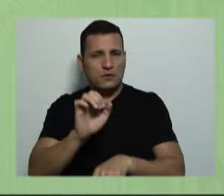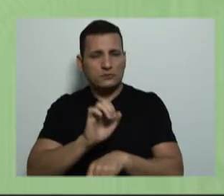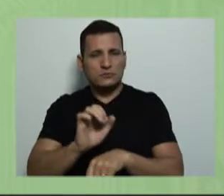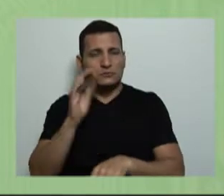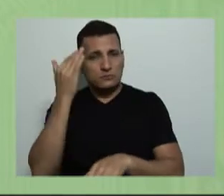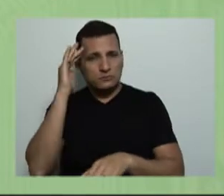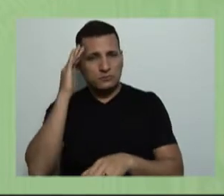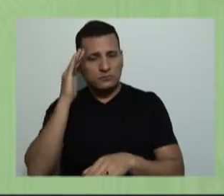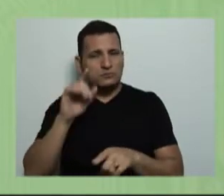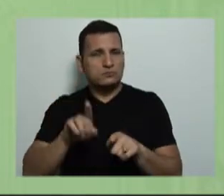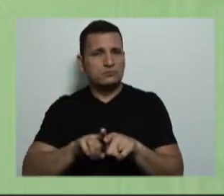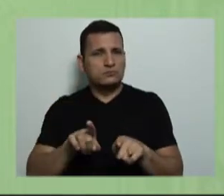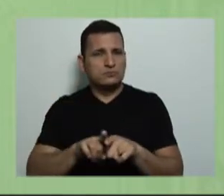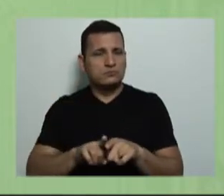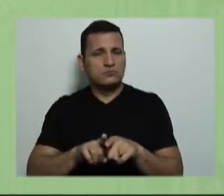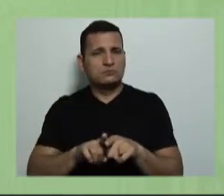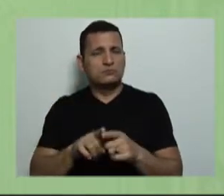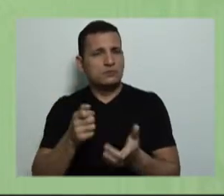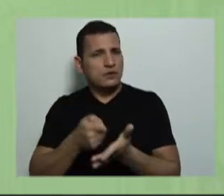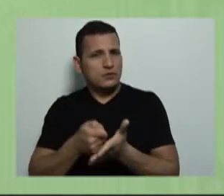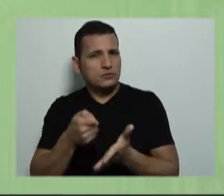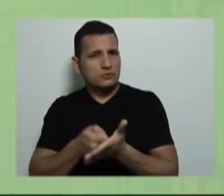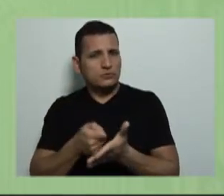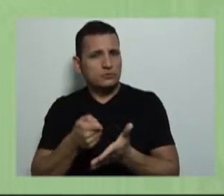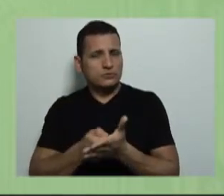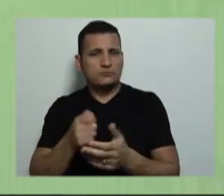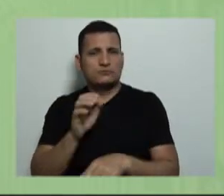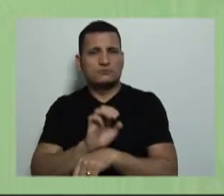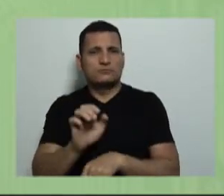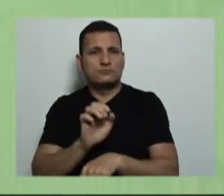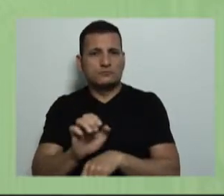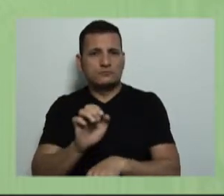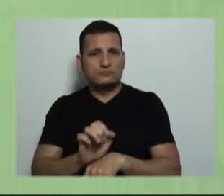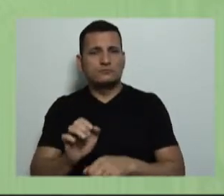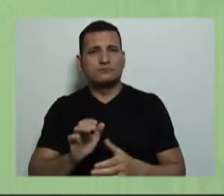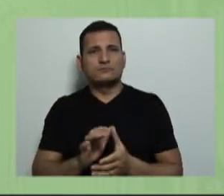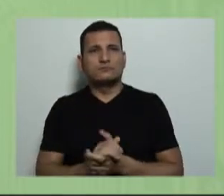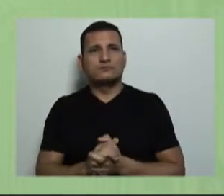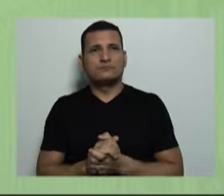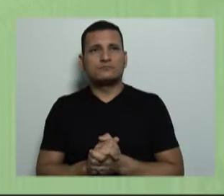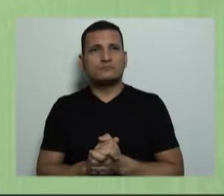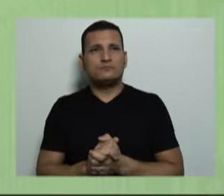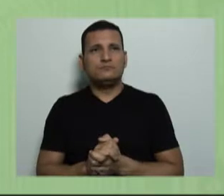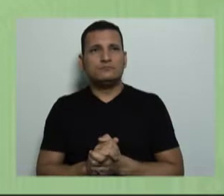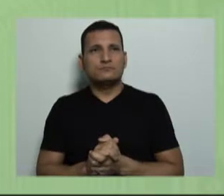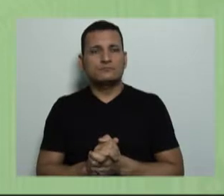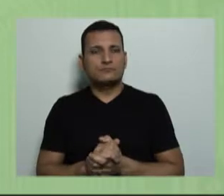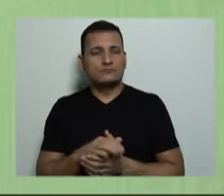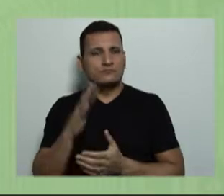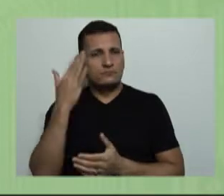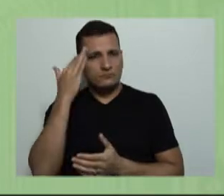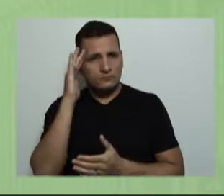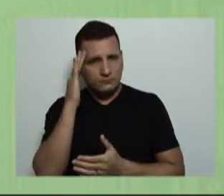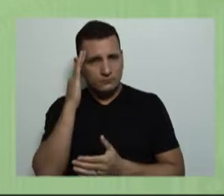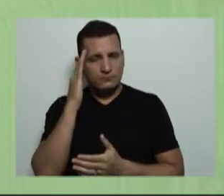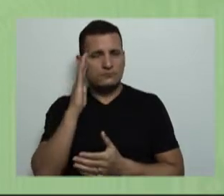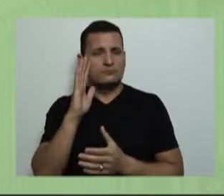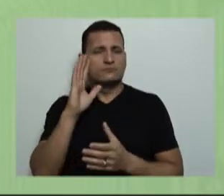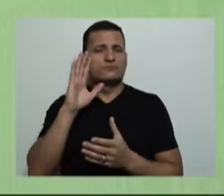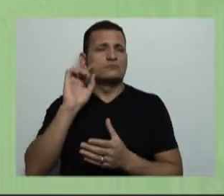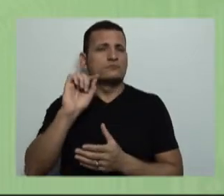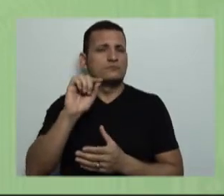de tramitação do estágio obrigatório. Repetindo, compreender a definição e os demais